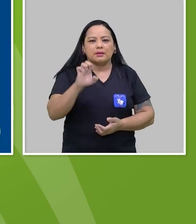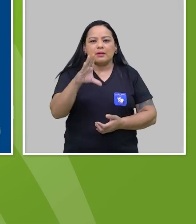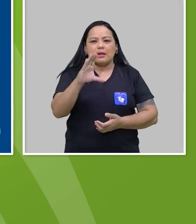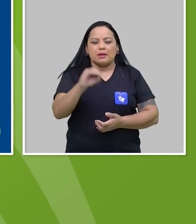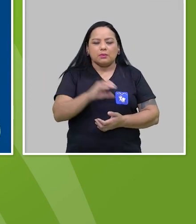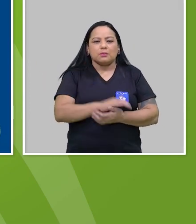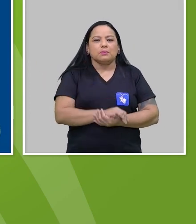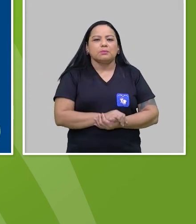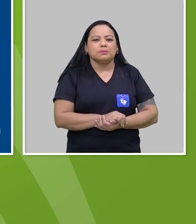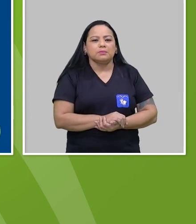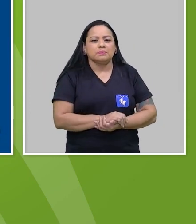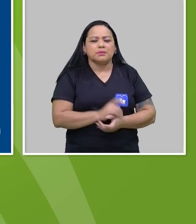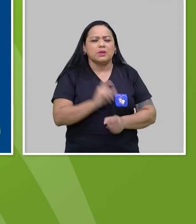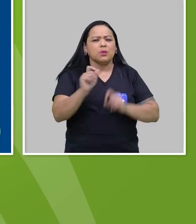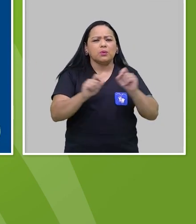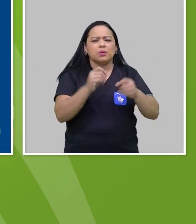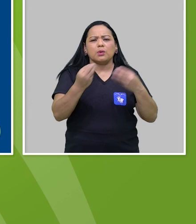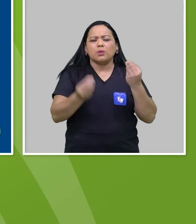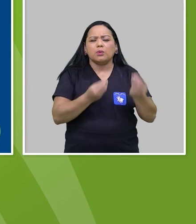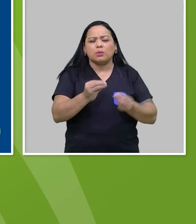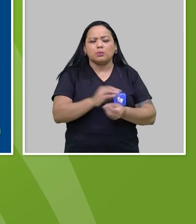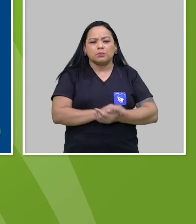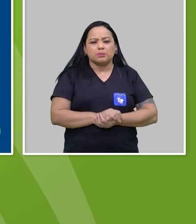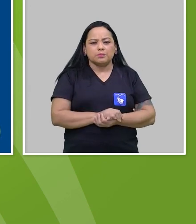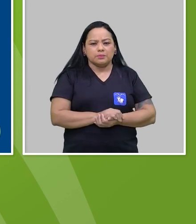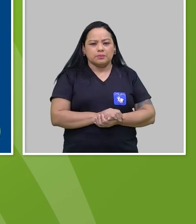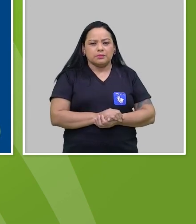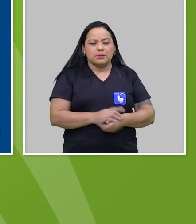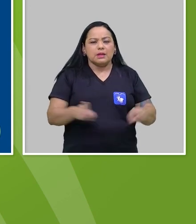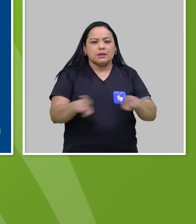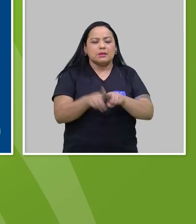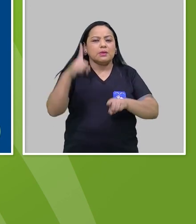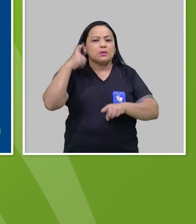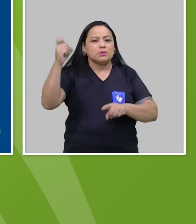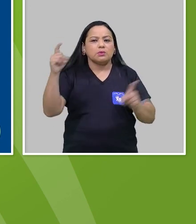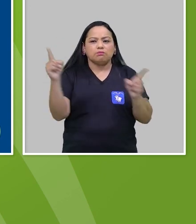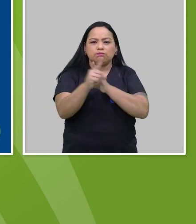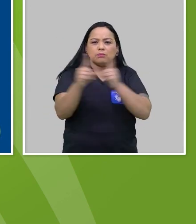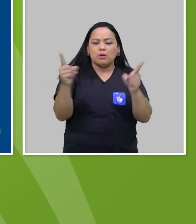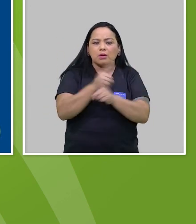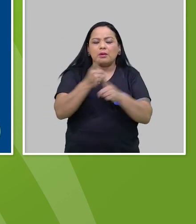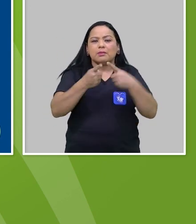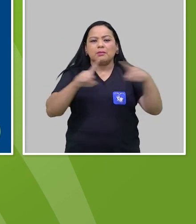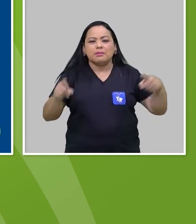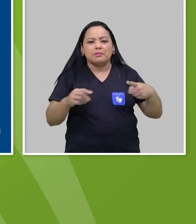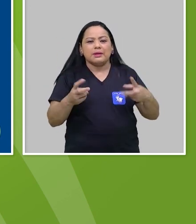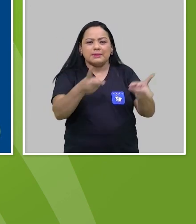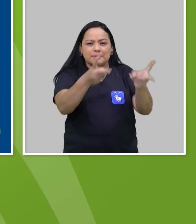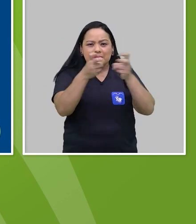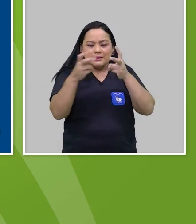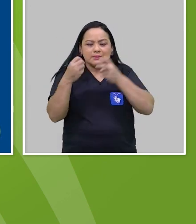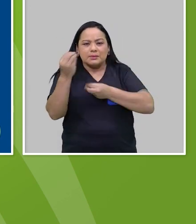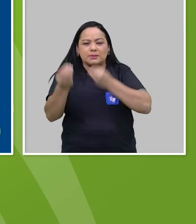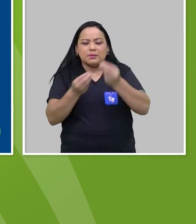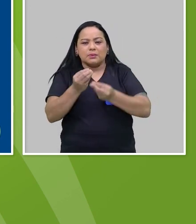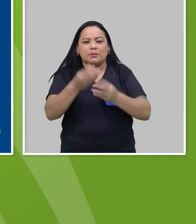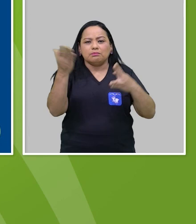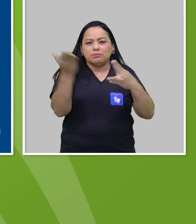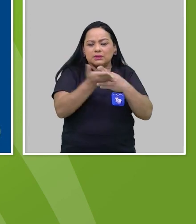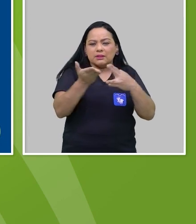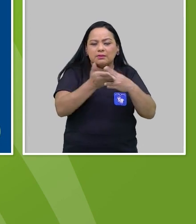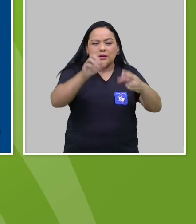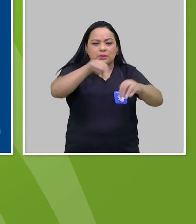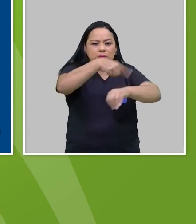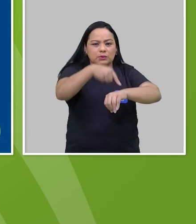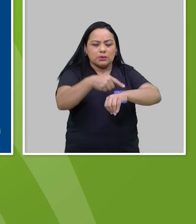eco. O que é o eco? O eco é também o som refletido. Só que ele é percebido com intervalo de tempo.